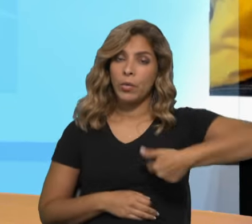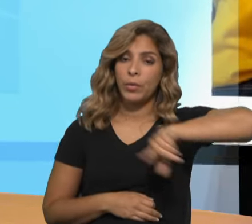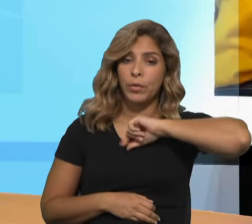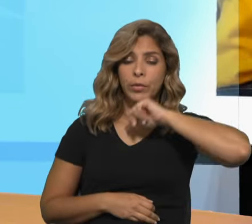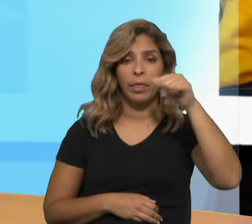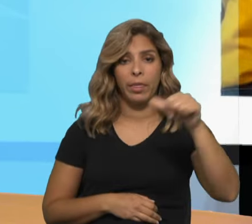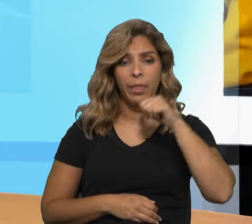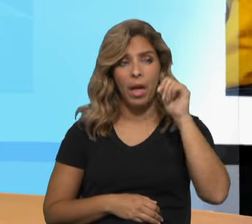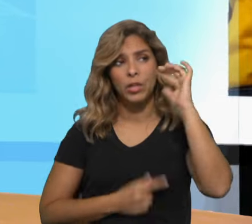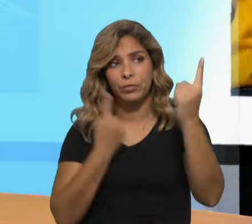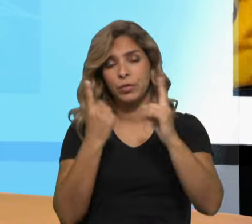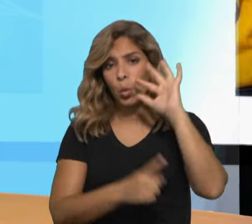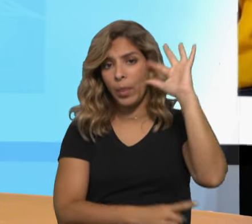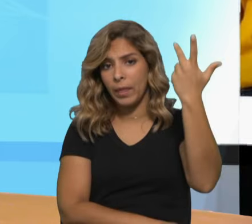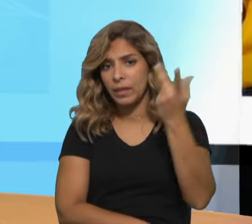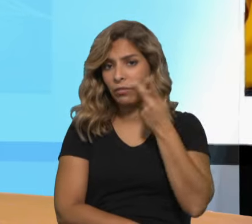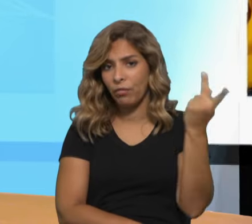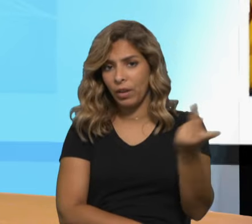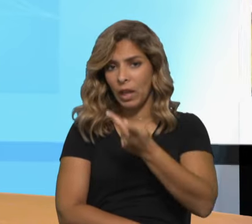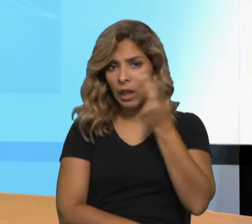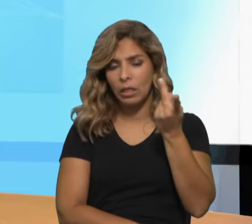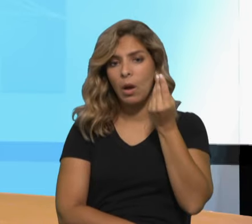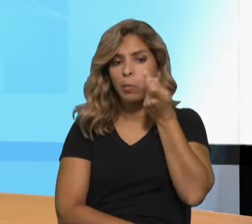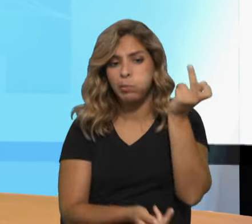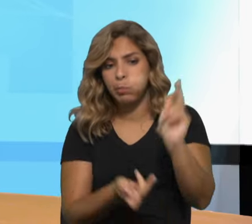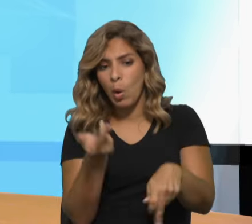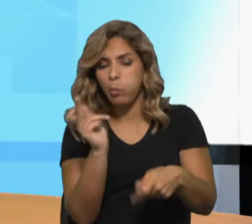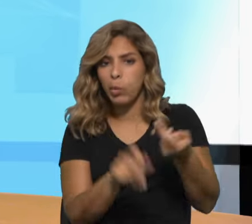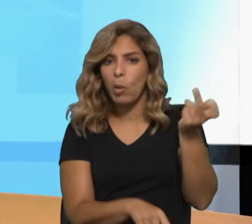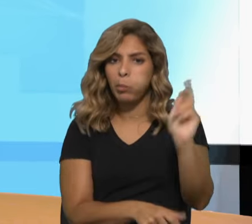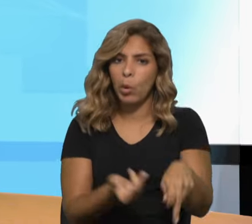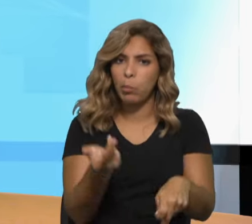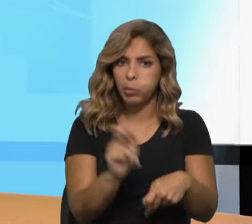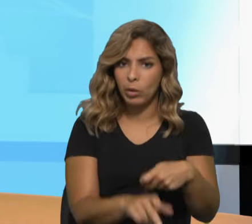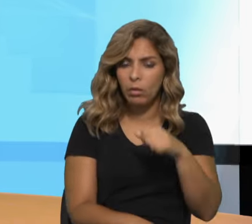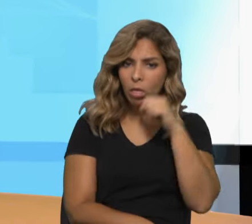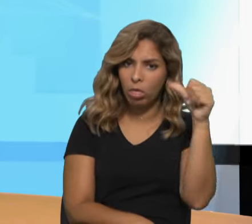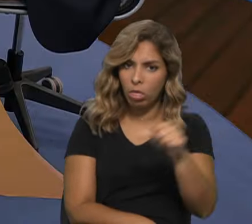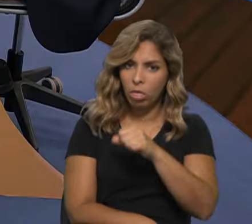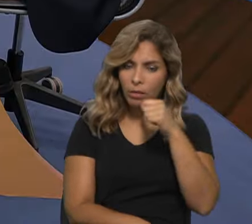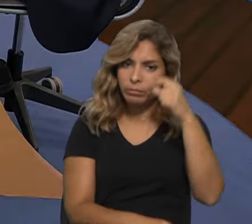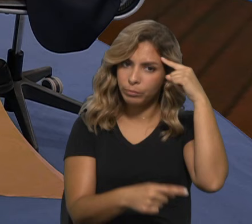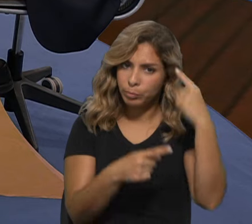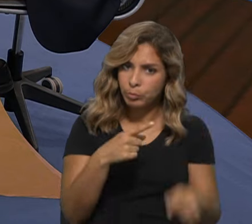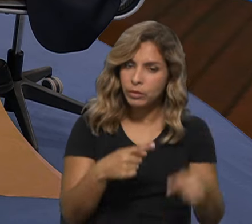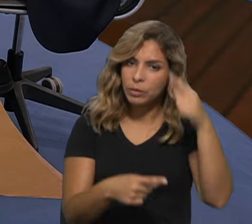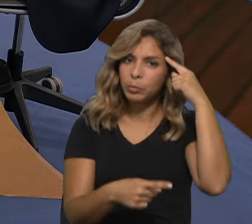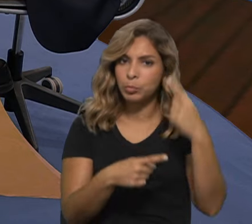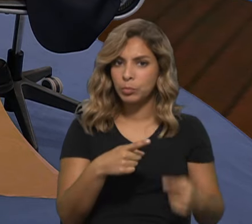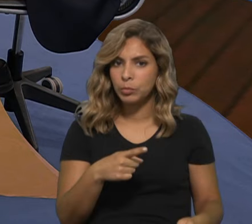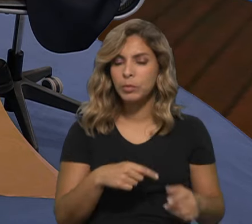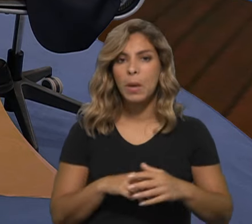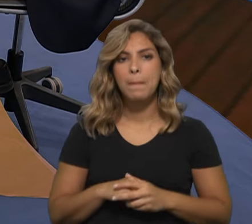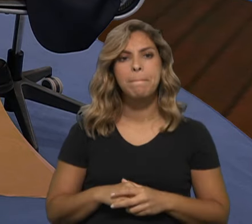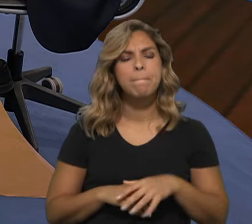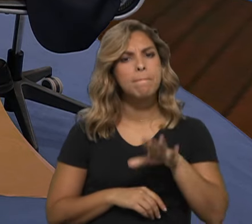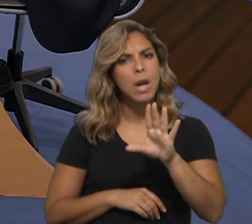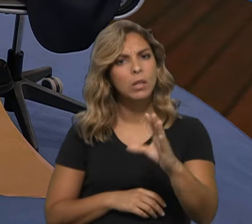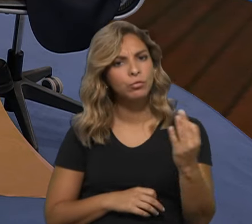tantas adversidades da vida, e a vida é sempre fértil em adversidades e em momentos inesperados, mas também aí